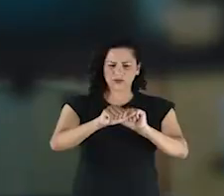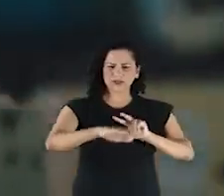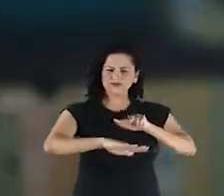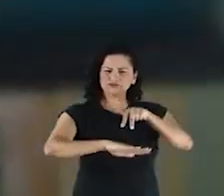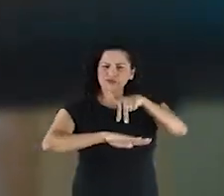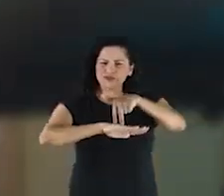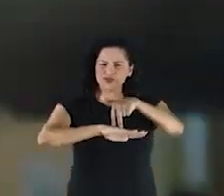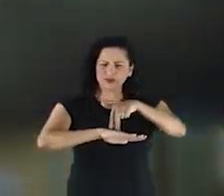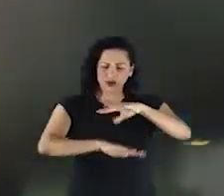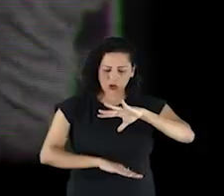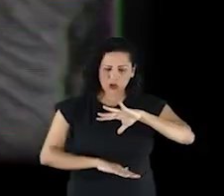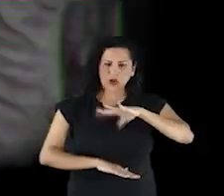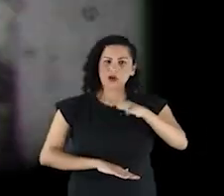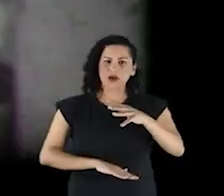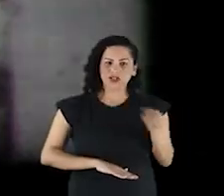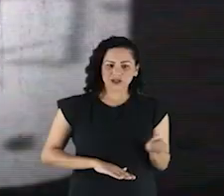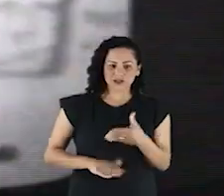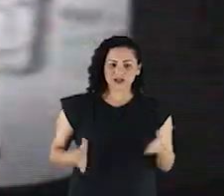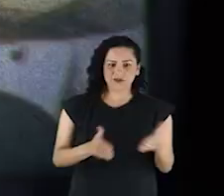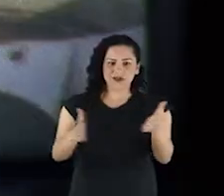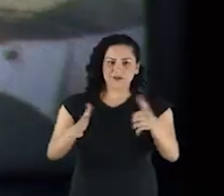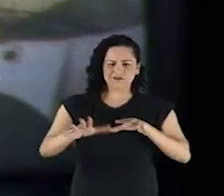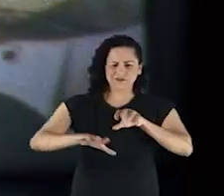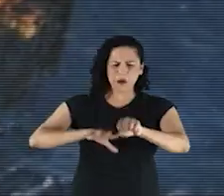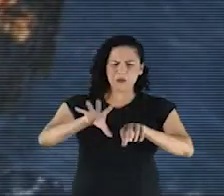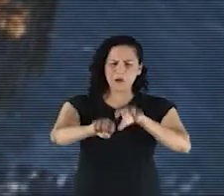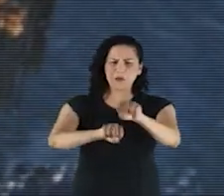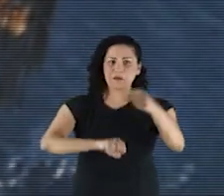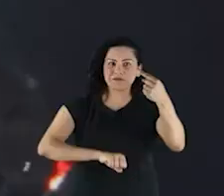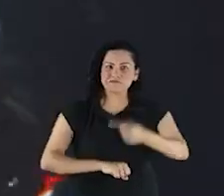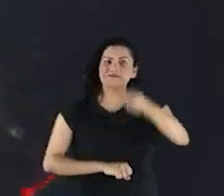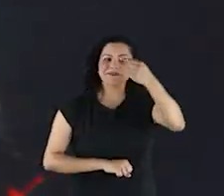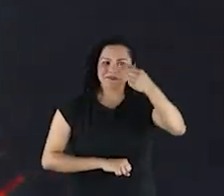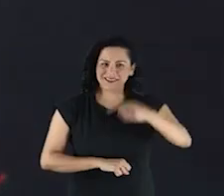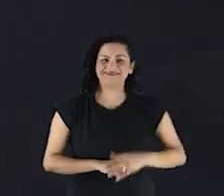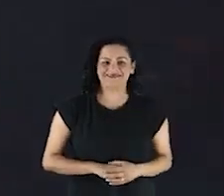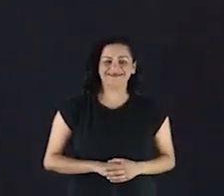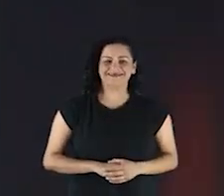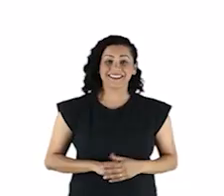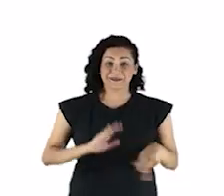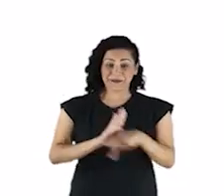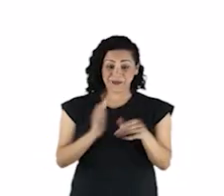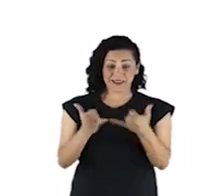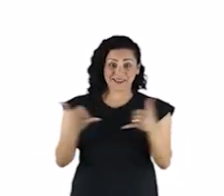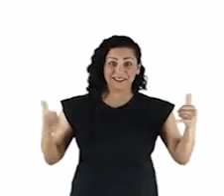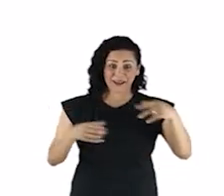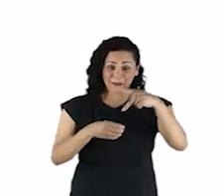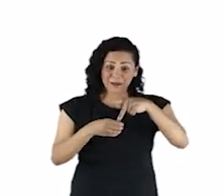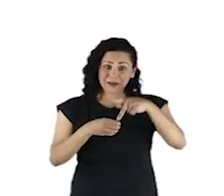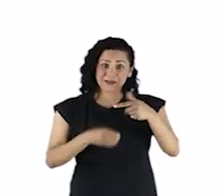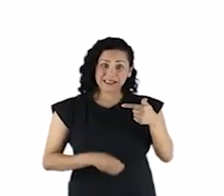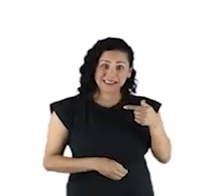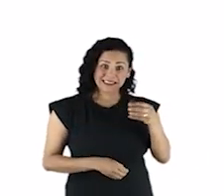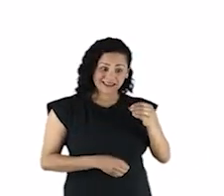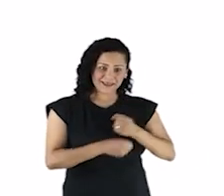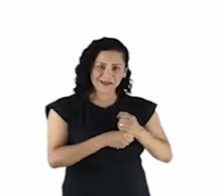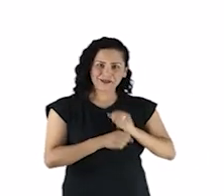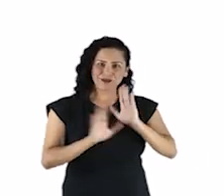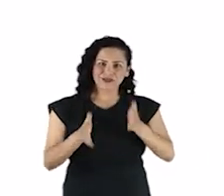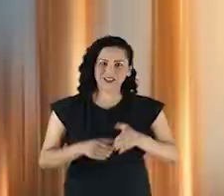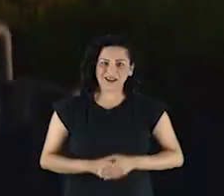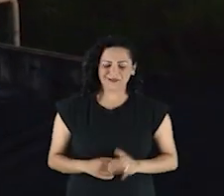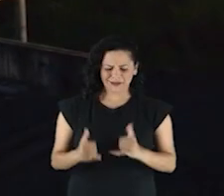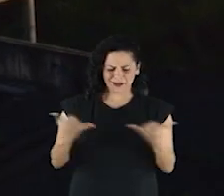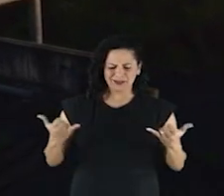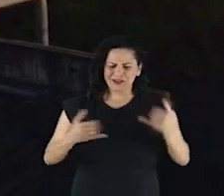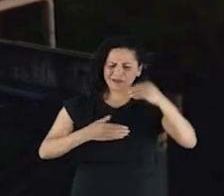Liderar a transformação, ter coragem para desbravar novos caminhos, ser pioneiro. Essa é a energia da Petrobras há 70